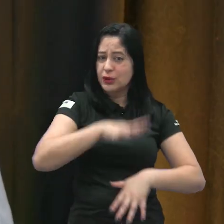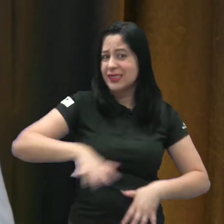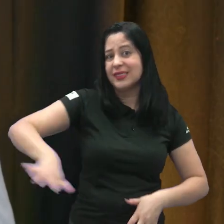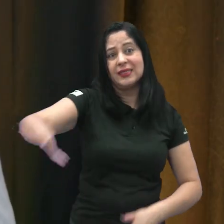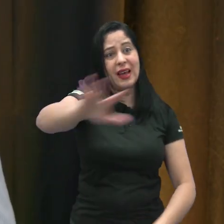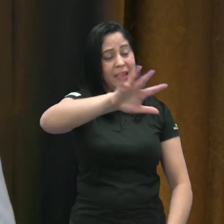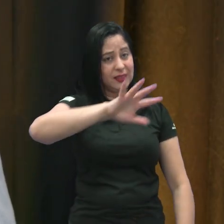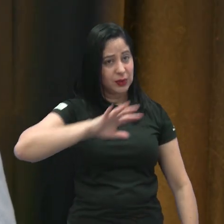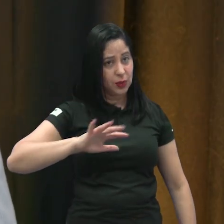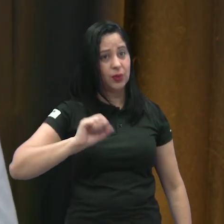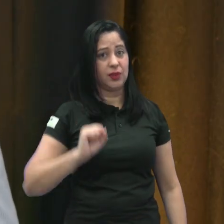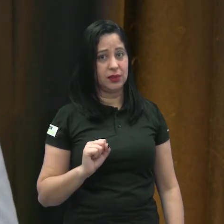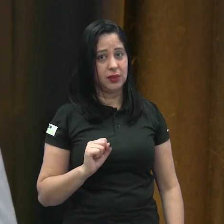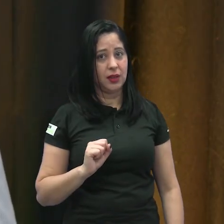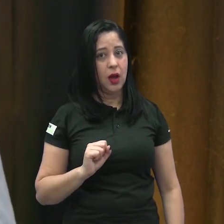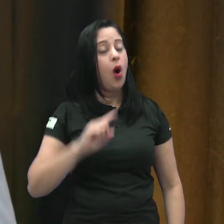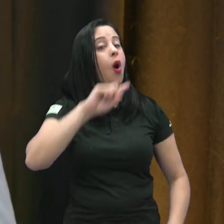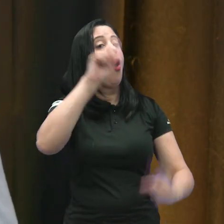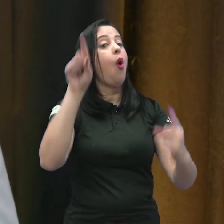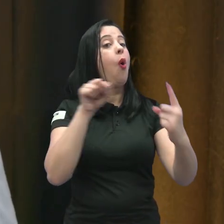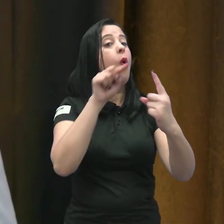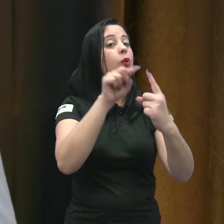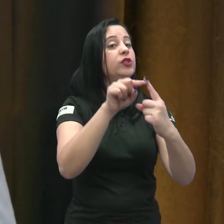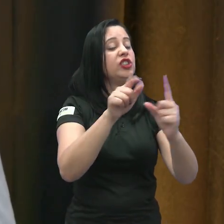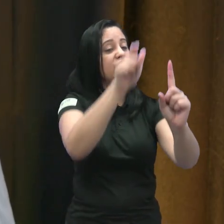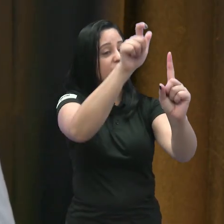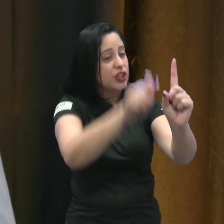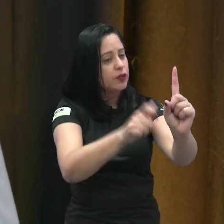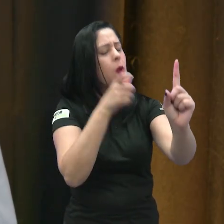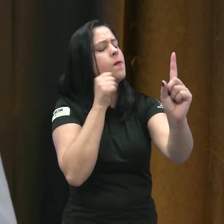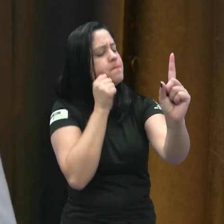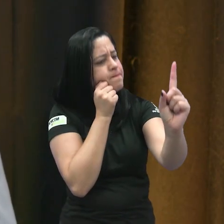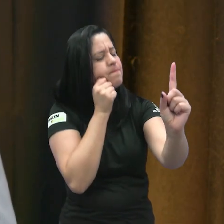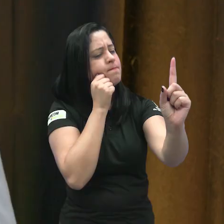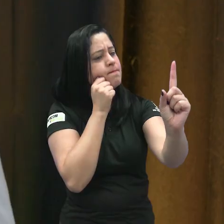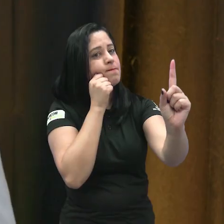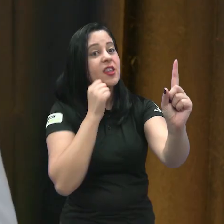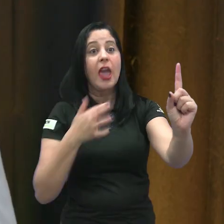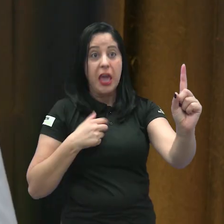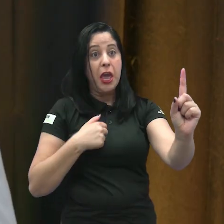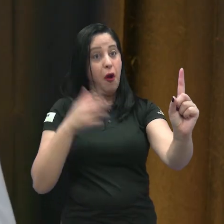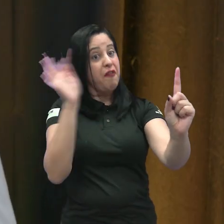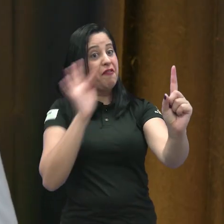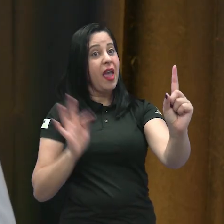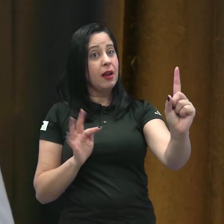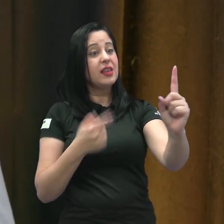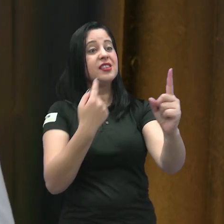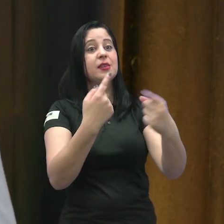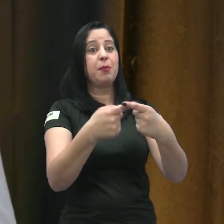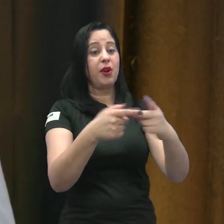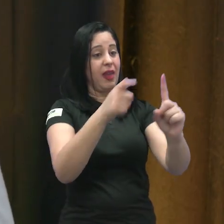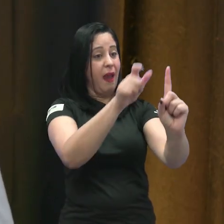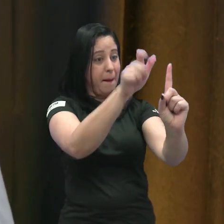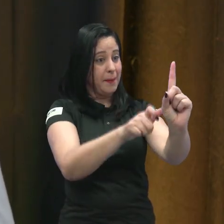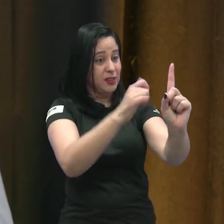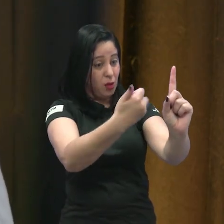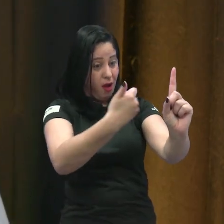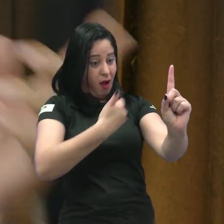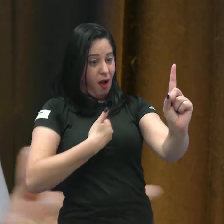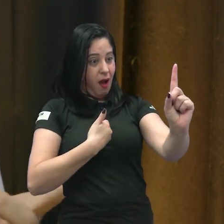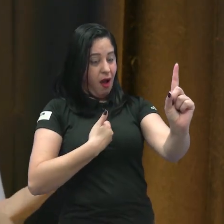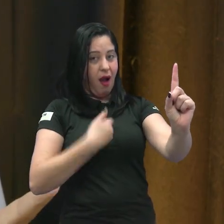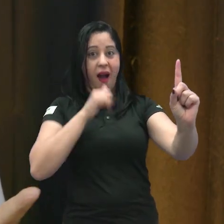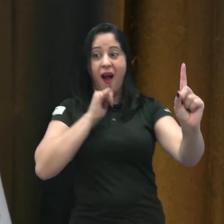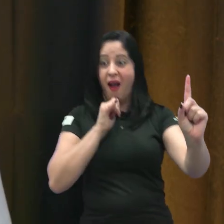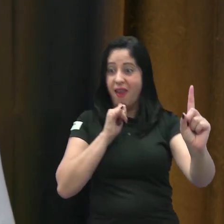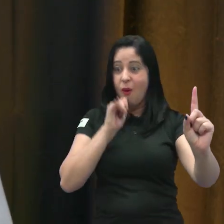cantos da cidade para ouvir, né? E eu fico feliz quando a pessoa fala ali e chega lá para o prefeito, e